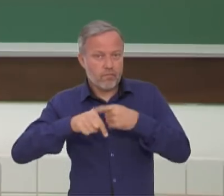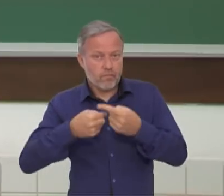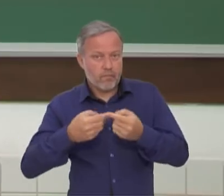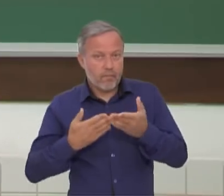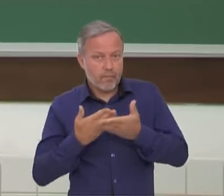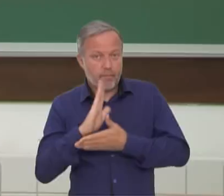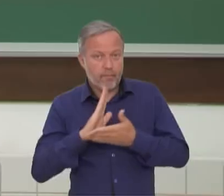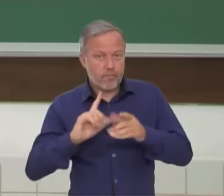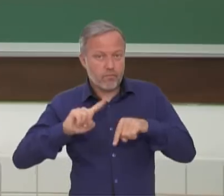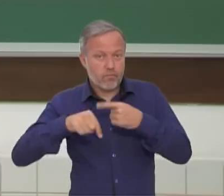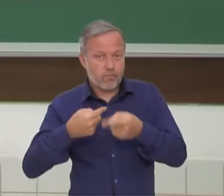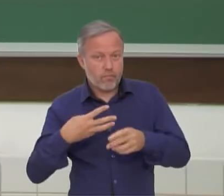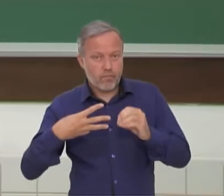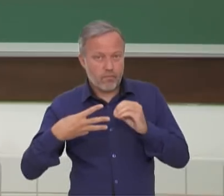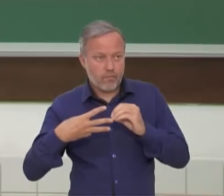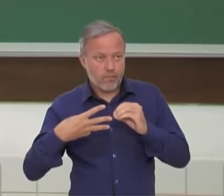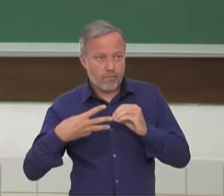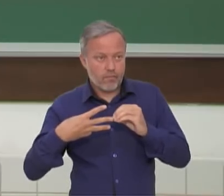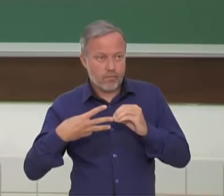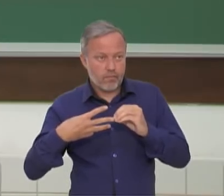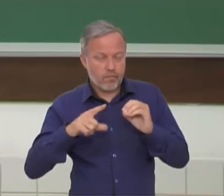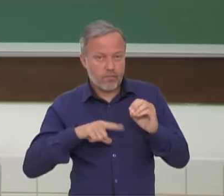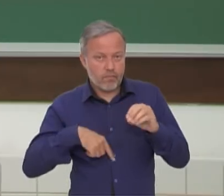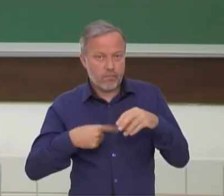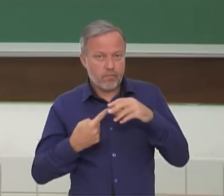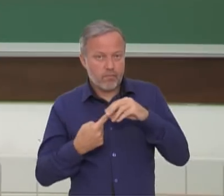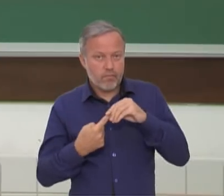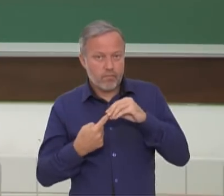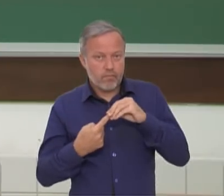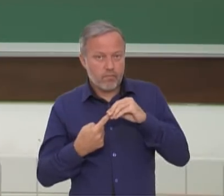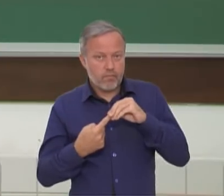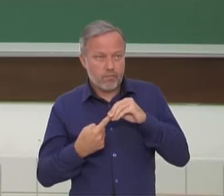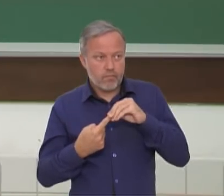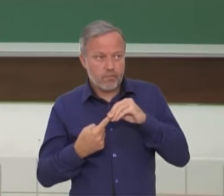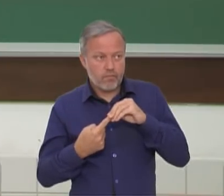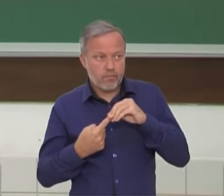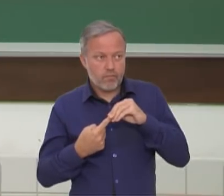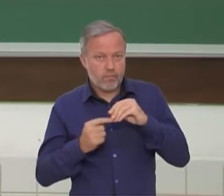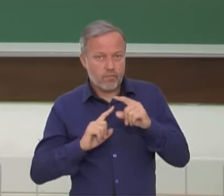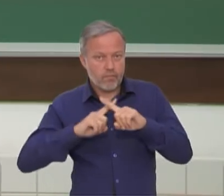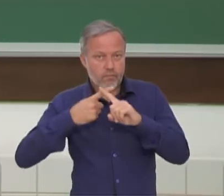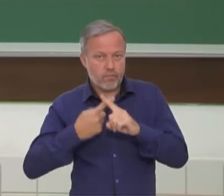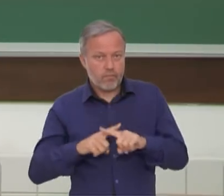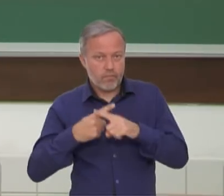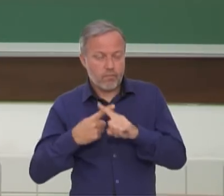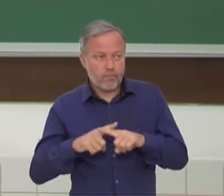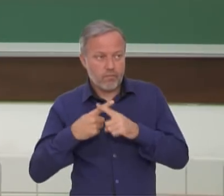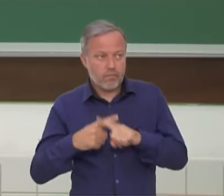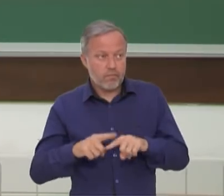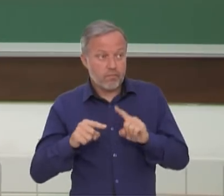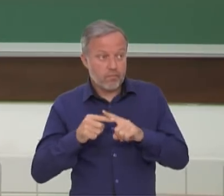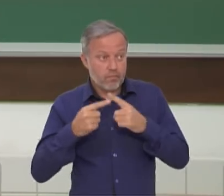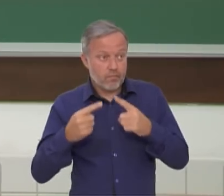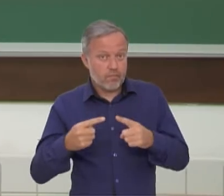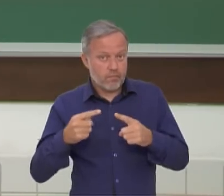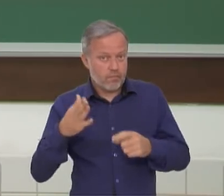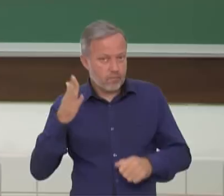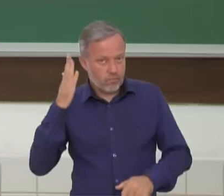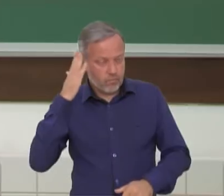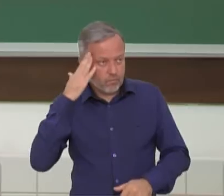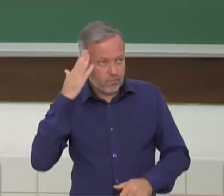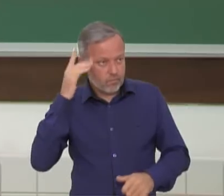outras. E obrigatório porque é a única maneira que ele tem de se multiplicar. Mas não tem